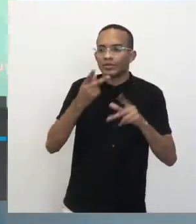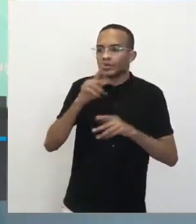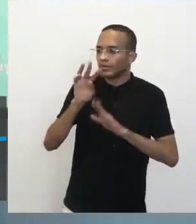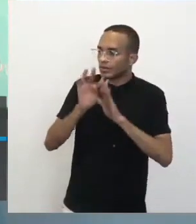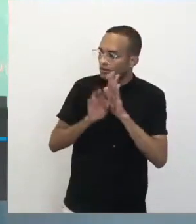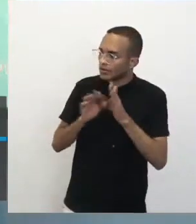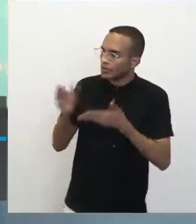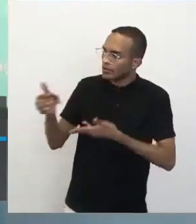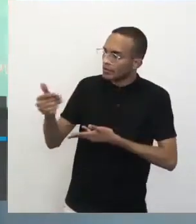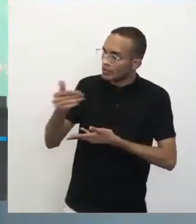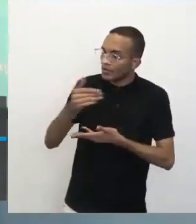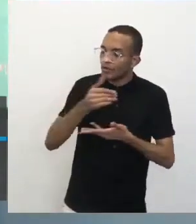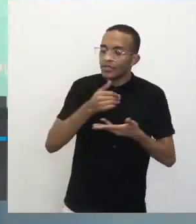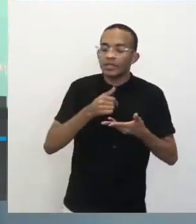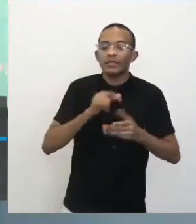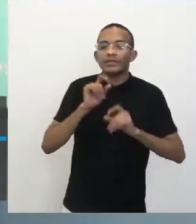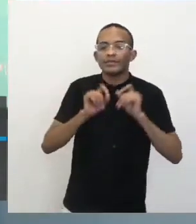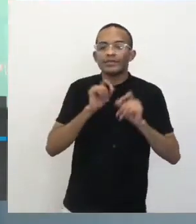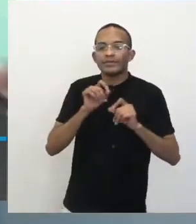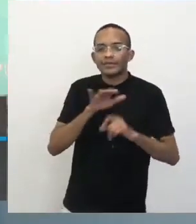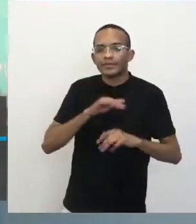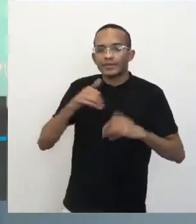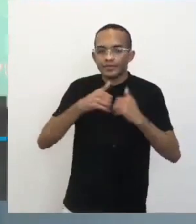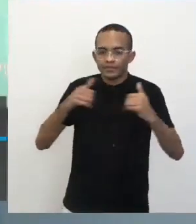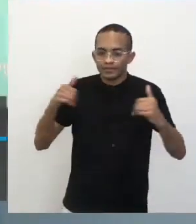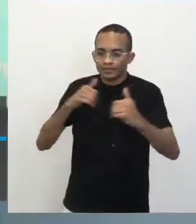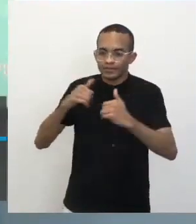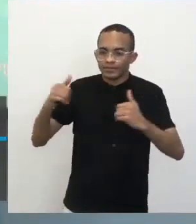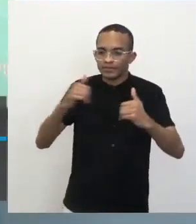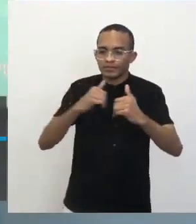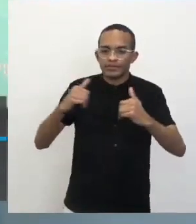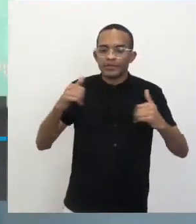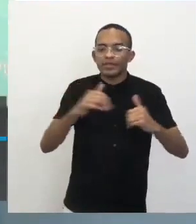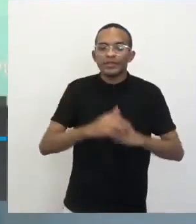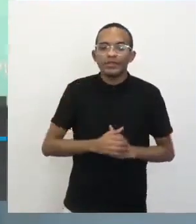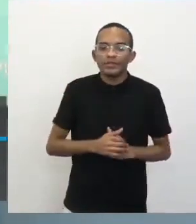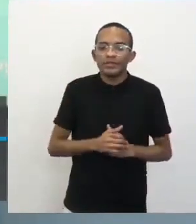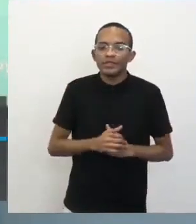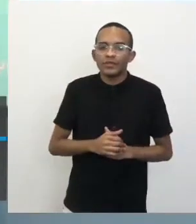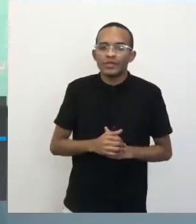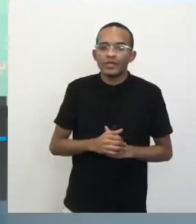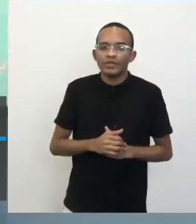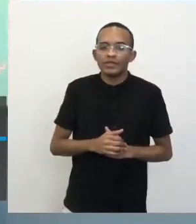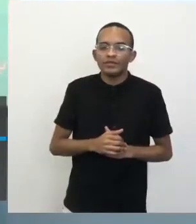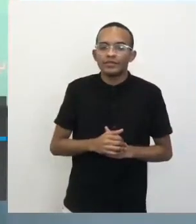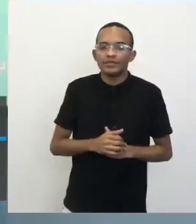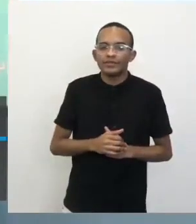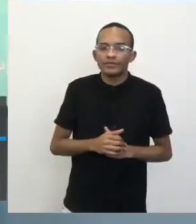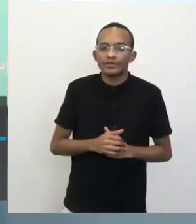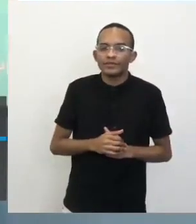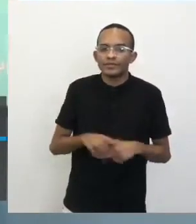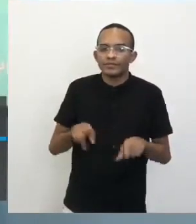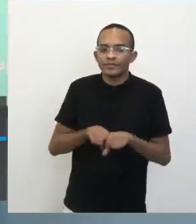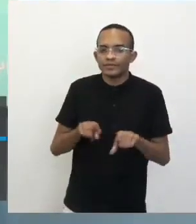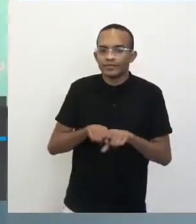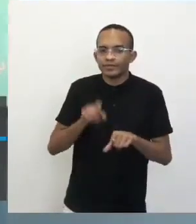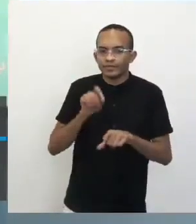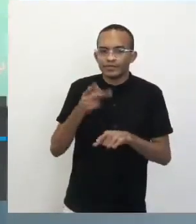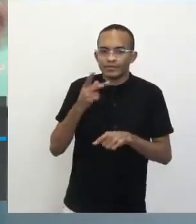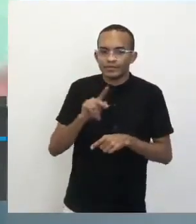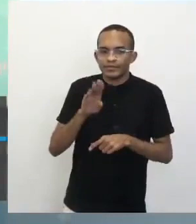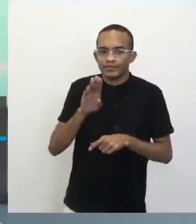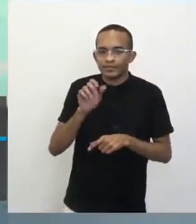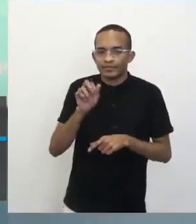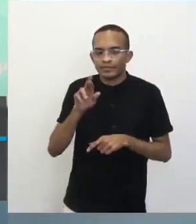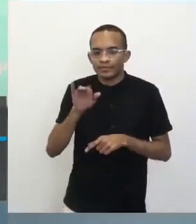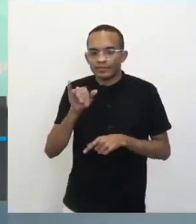estou recolhendo. Né? Que é aí que a gente começa a separar o joio do trigo. Né? Isso vai servir, aquilo não. Tá bom? Então, os brainstormings que a gente falou